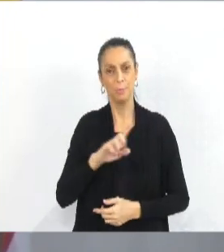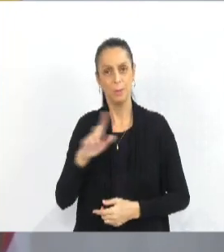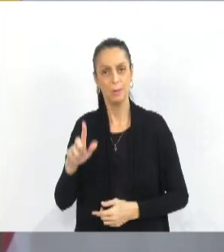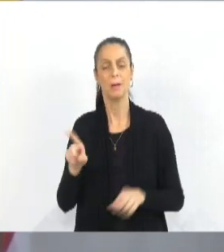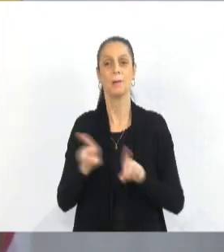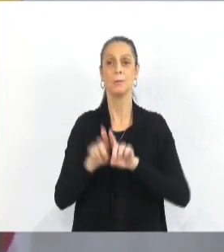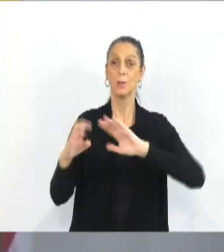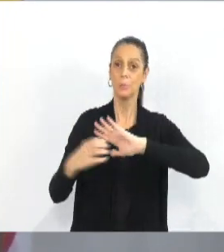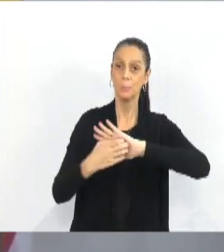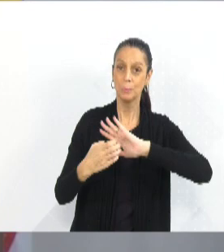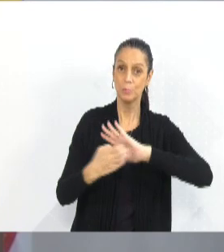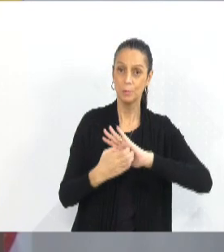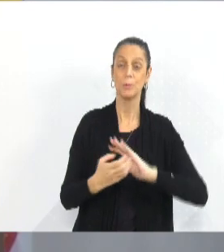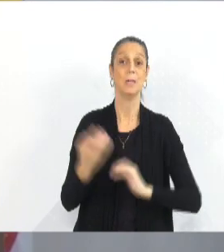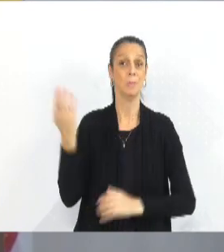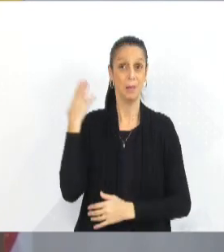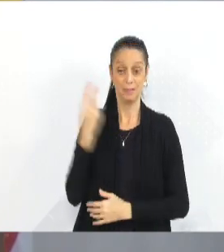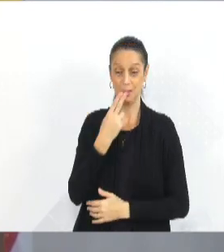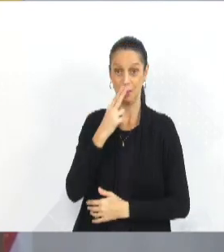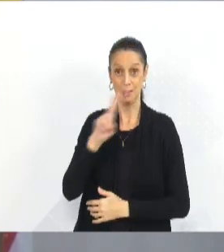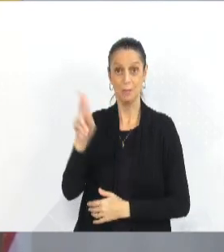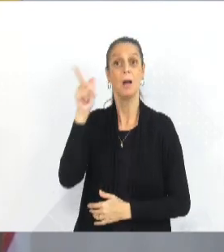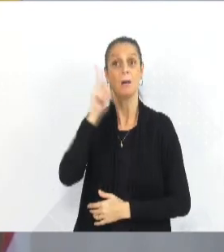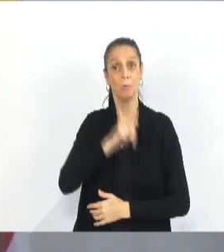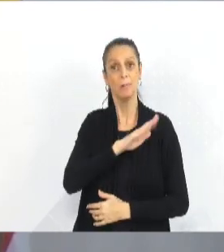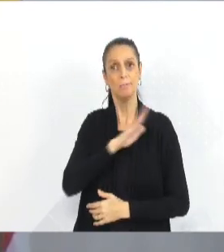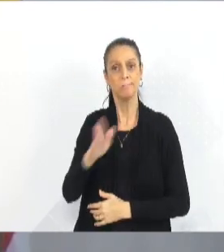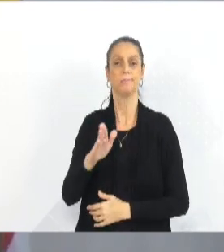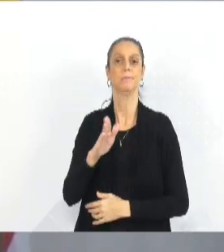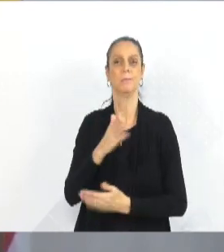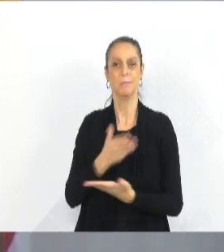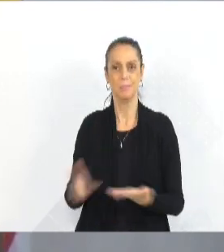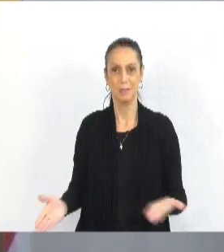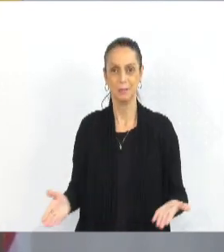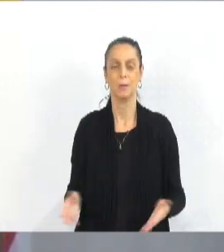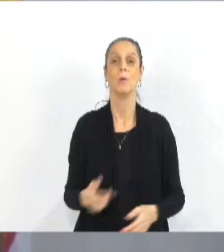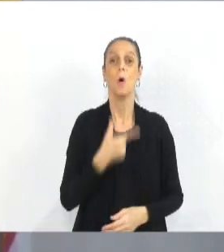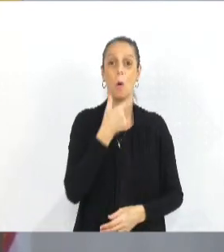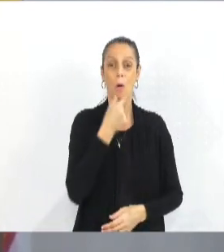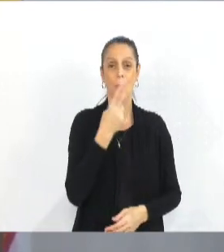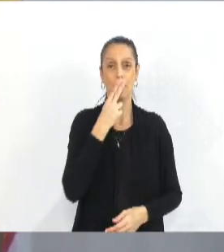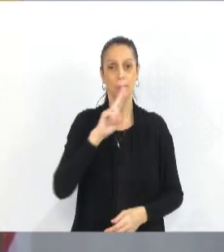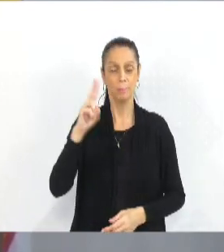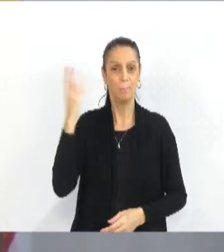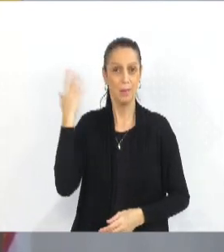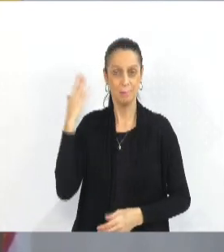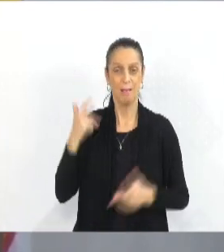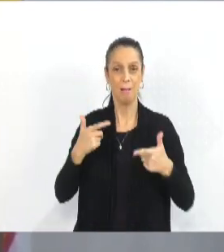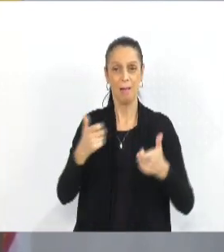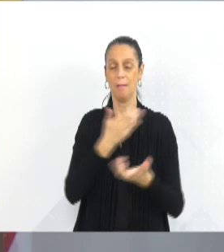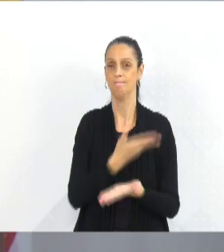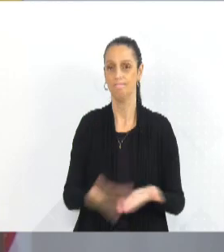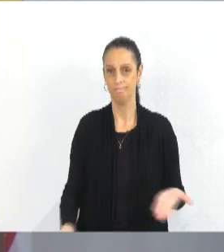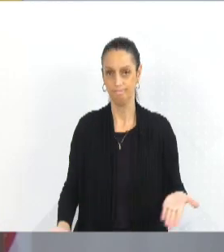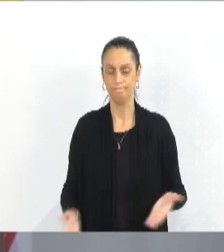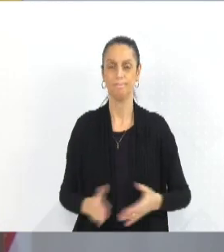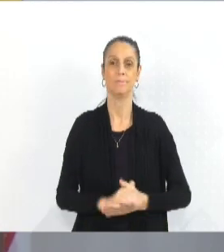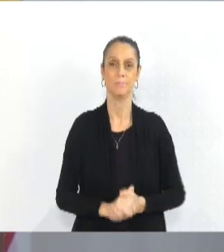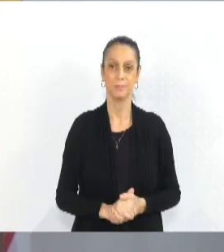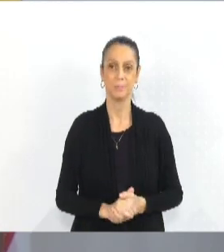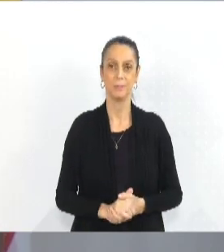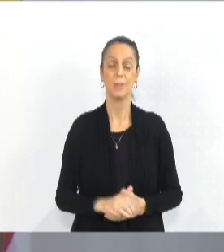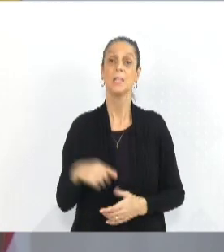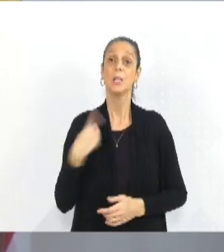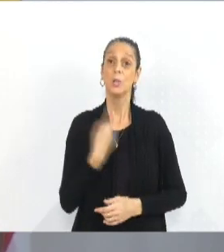Itajaí, o nazismo foi derrotado. Hitler perdeu a guerra. O monumento votivo aos